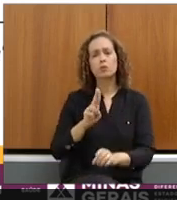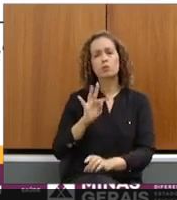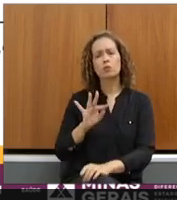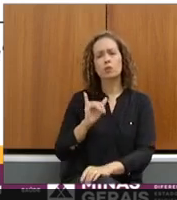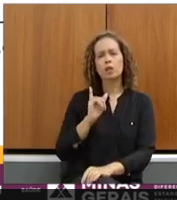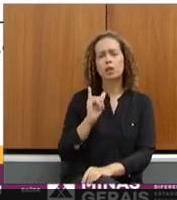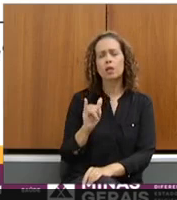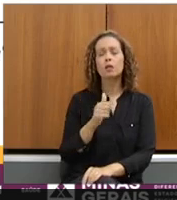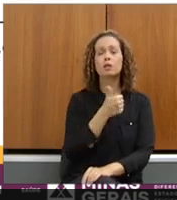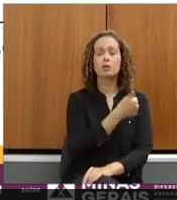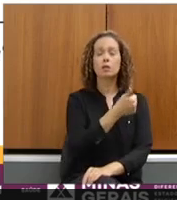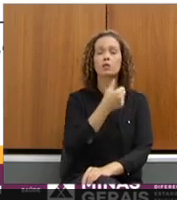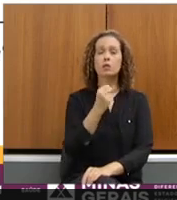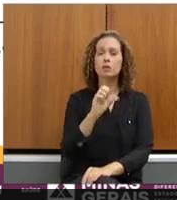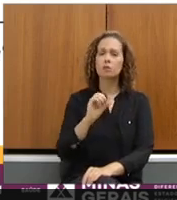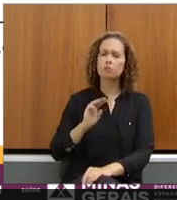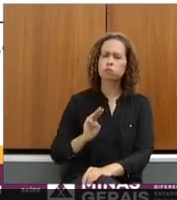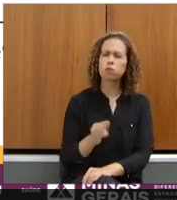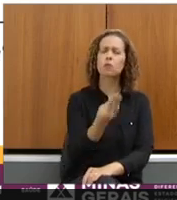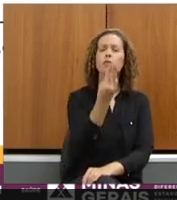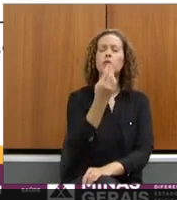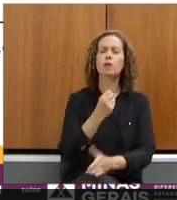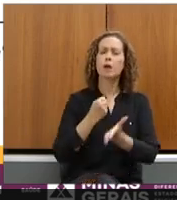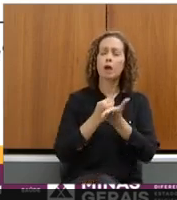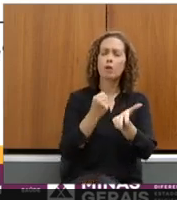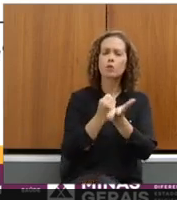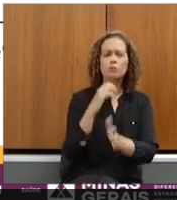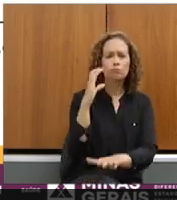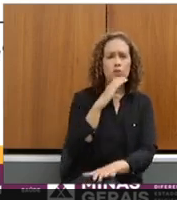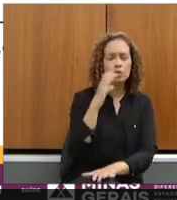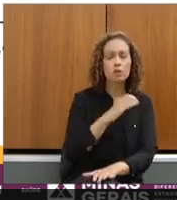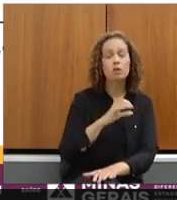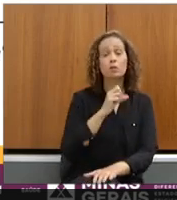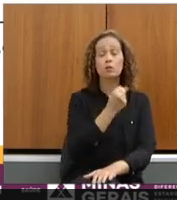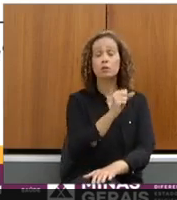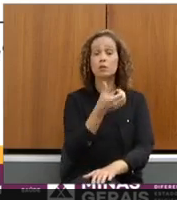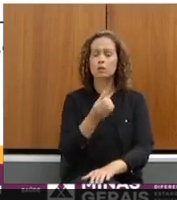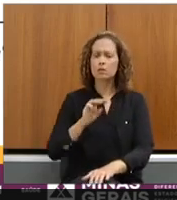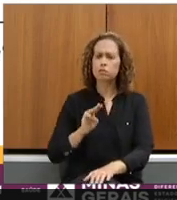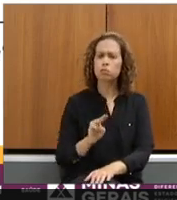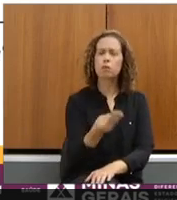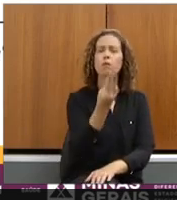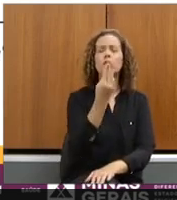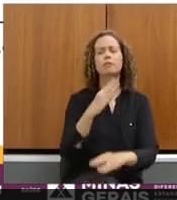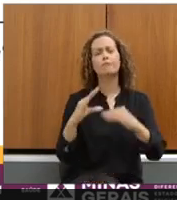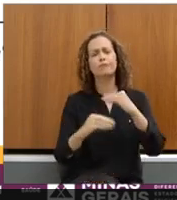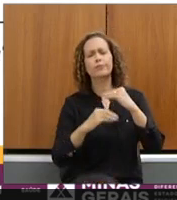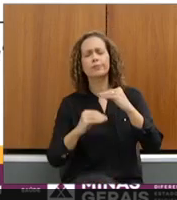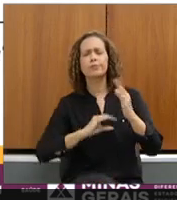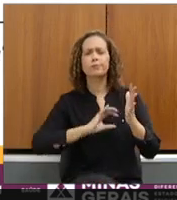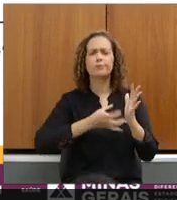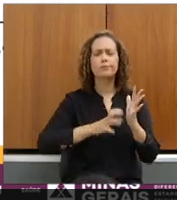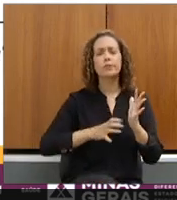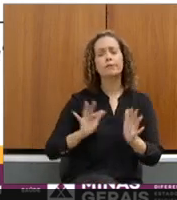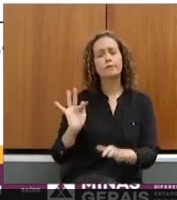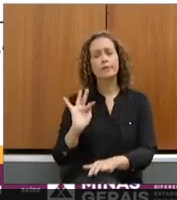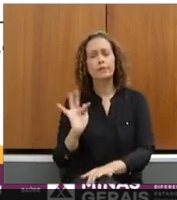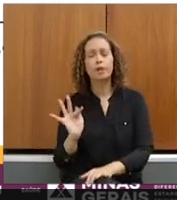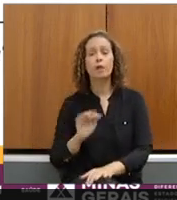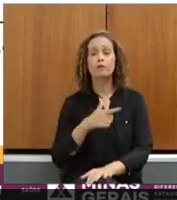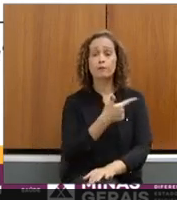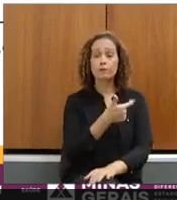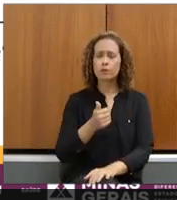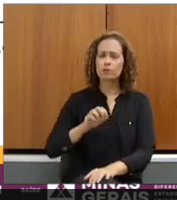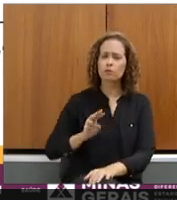covide 180 milhões o auxílio emergencial convite 86 milhões emendas parlamentares federais 21